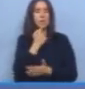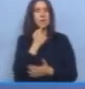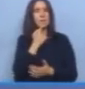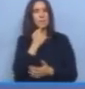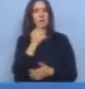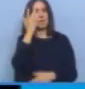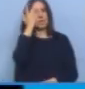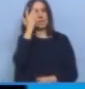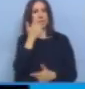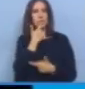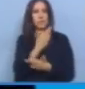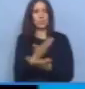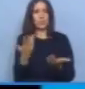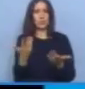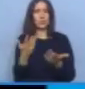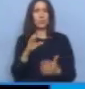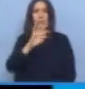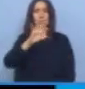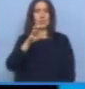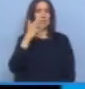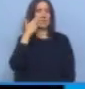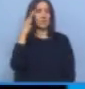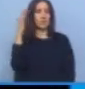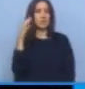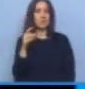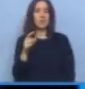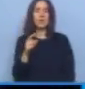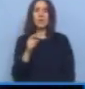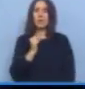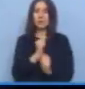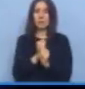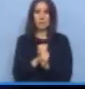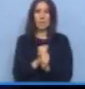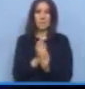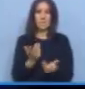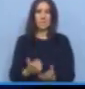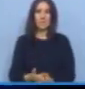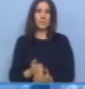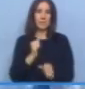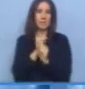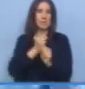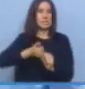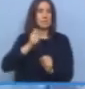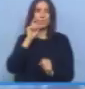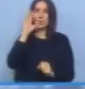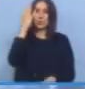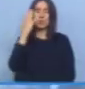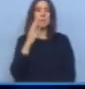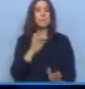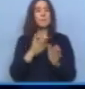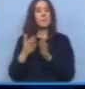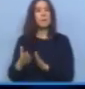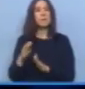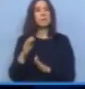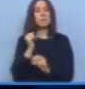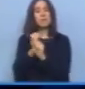para facilitar tudo num país estrangeiro, que é o trabalho, não é? É o trabalho que é mais importante, mas também para